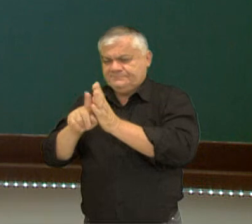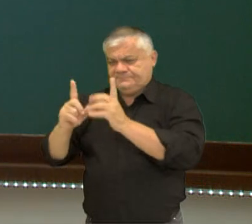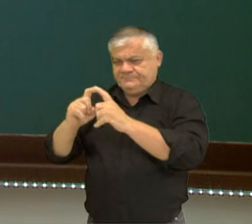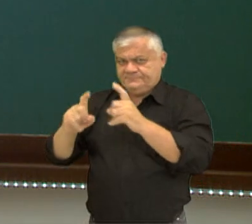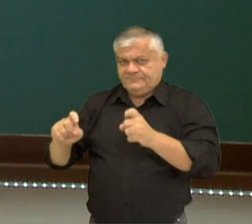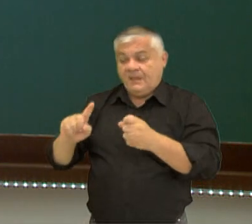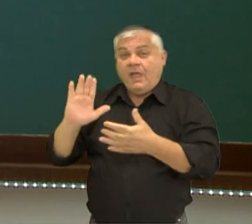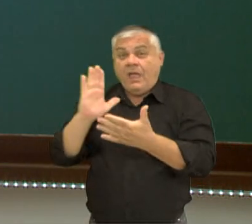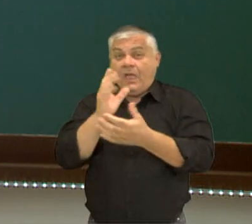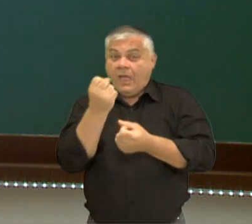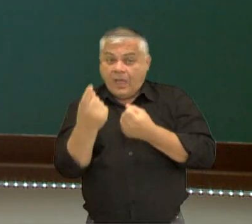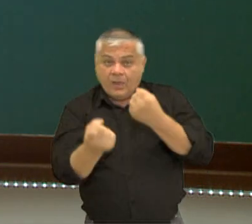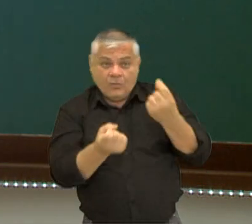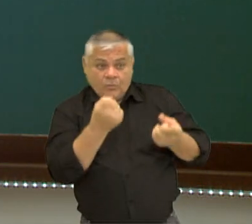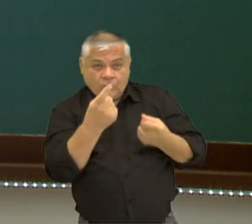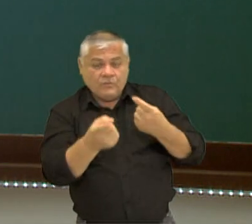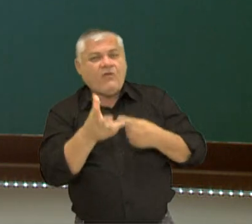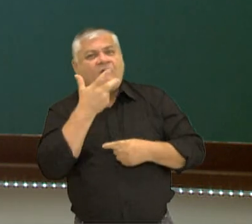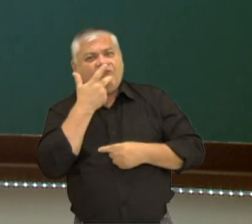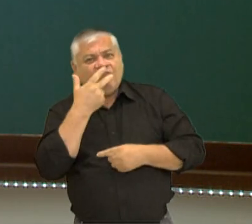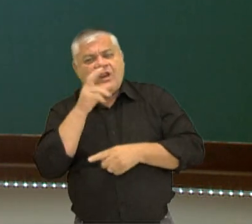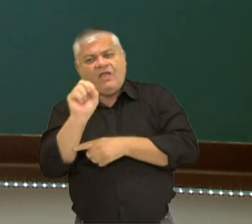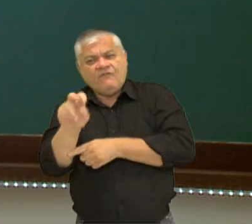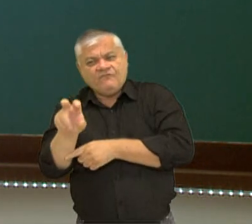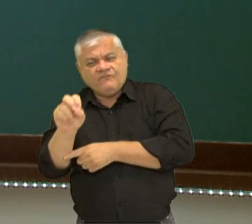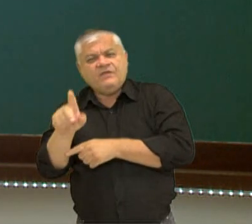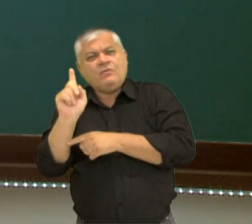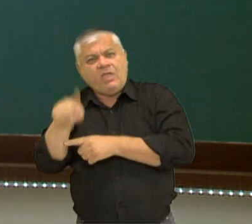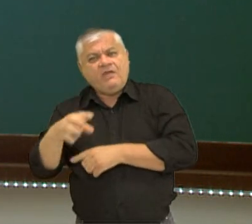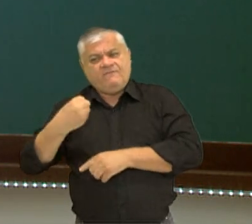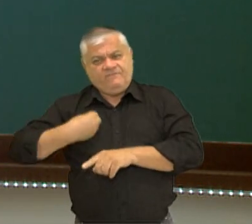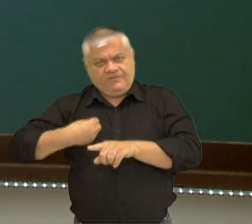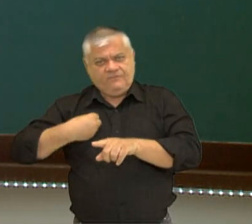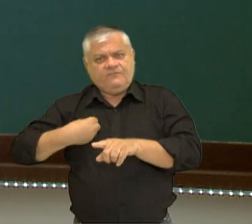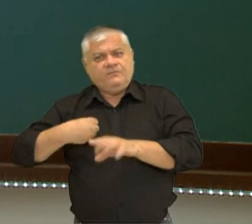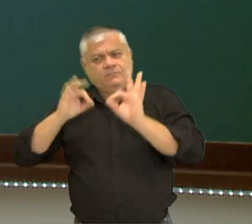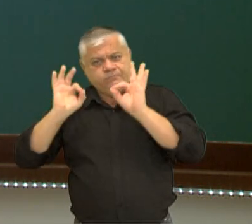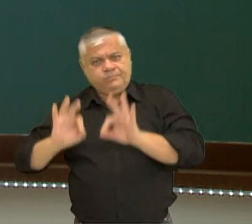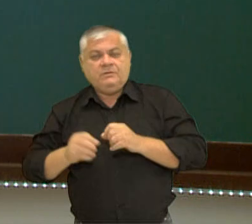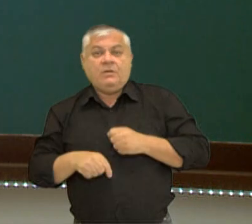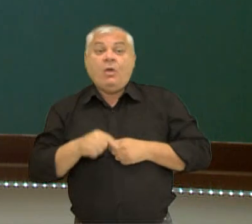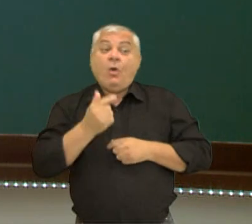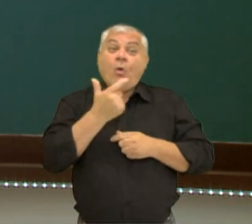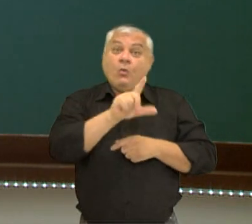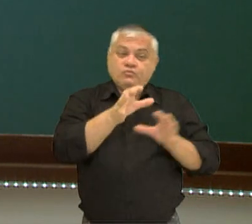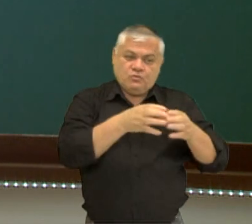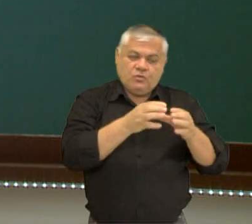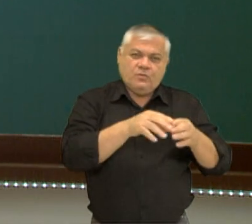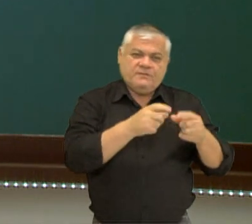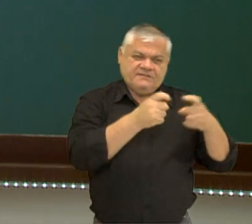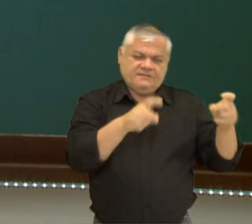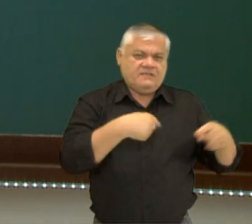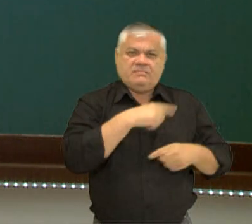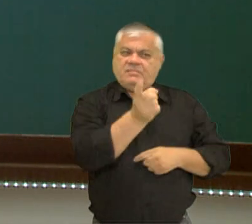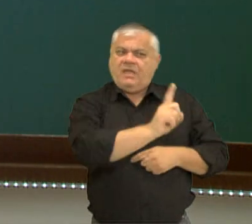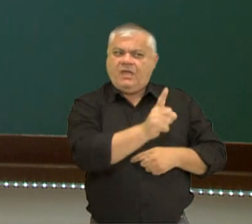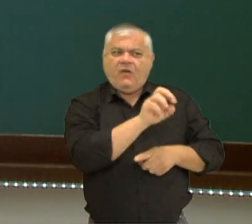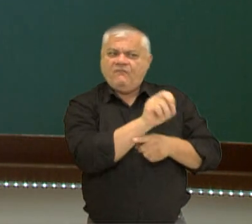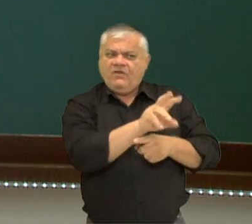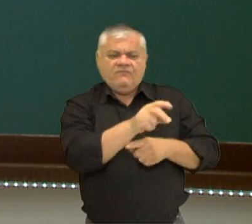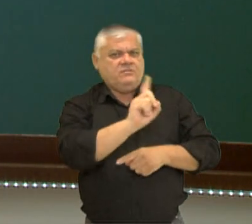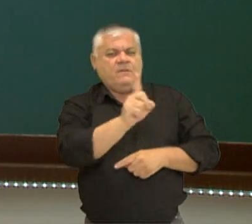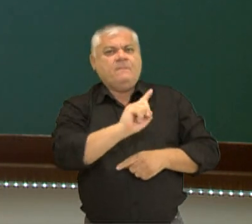Alguns cientistas defendem que os vírus são seres vivos, enquanto outros defendem que não, que eles não